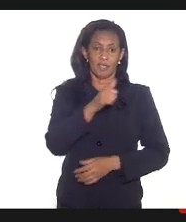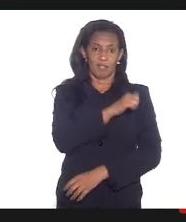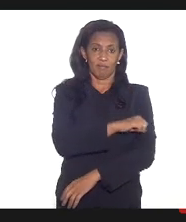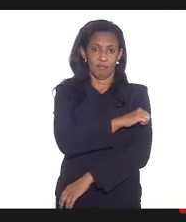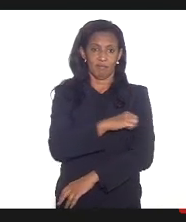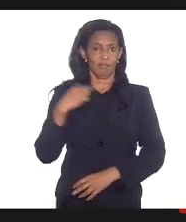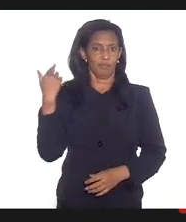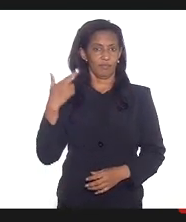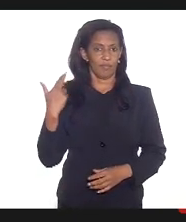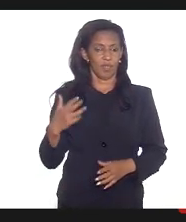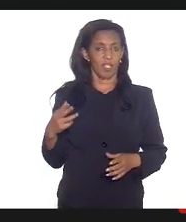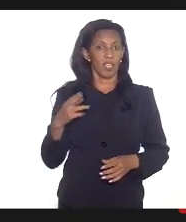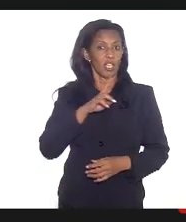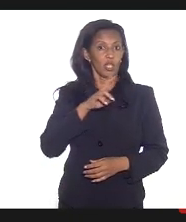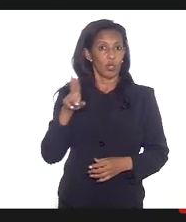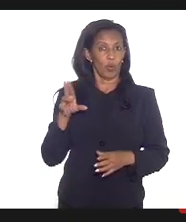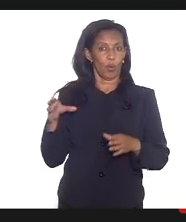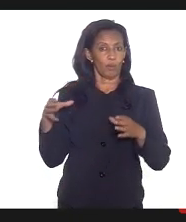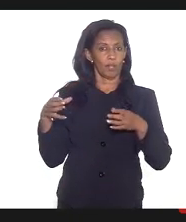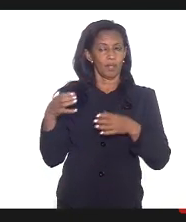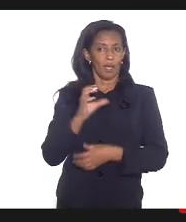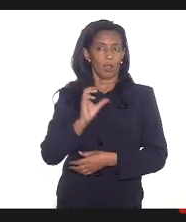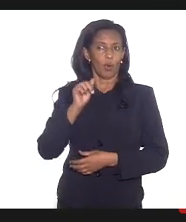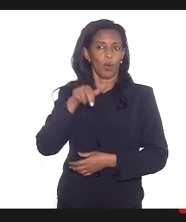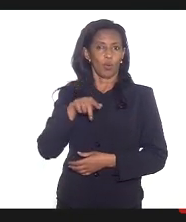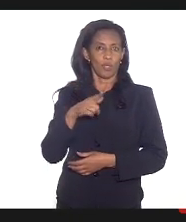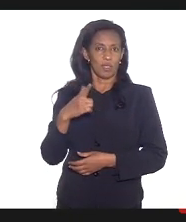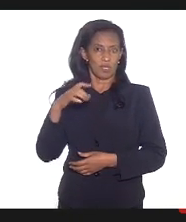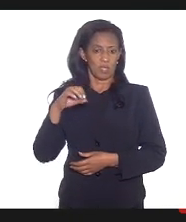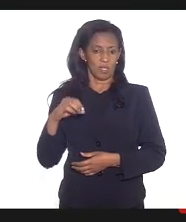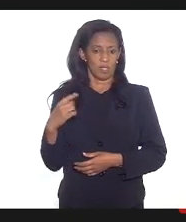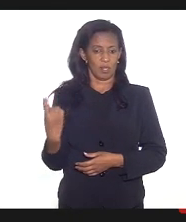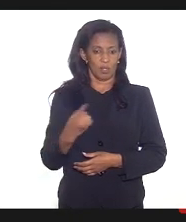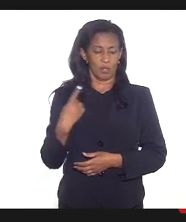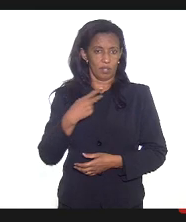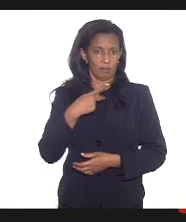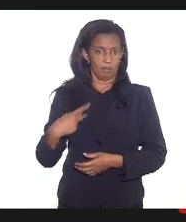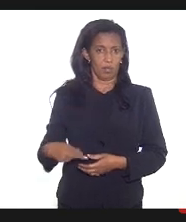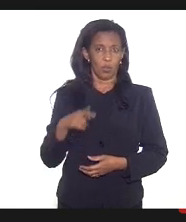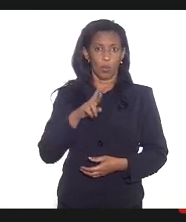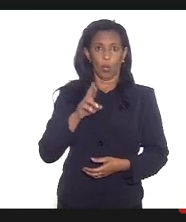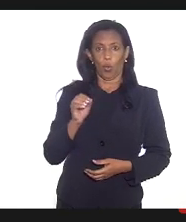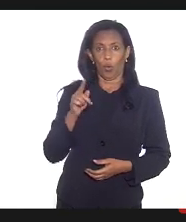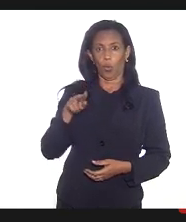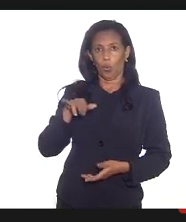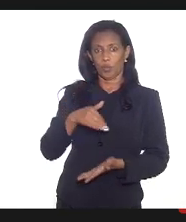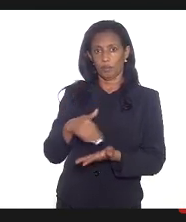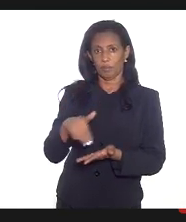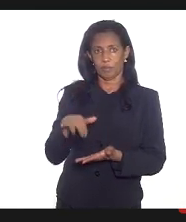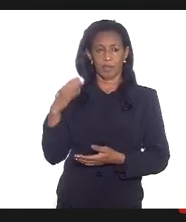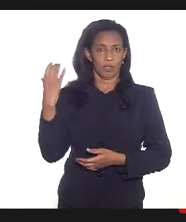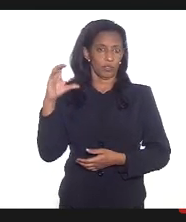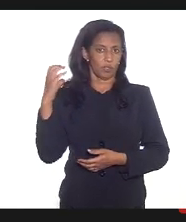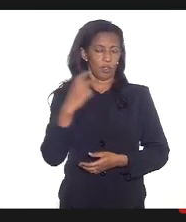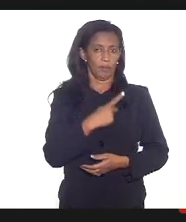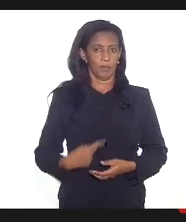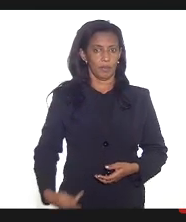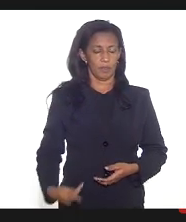Rejane e nome da Conceição que apresenta da Conceição Alves presidente do Rodrigo secretário de Niterói